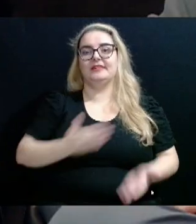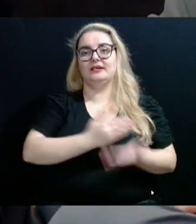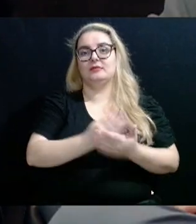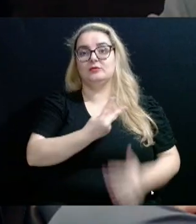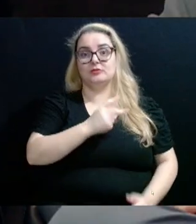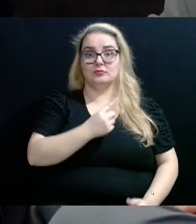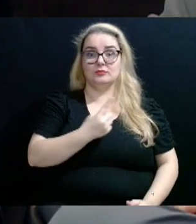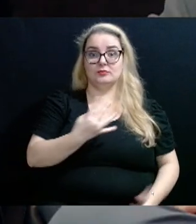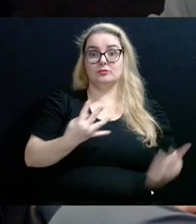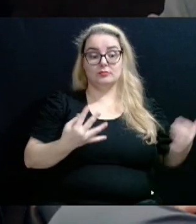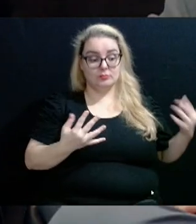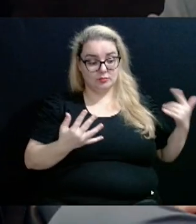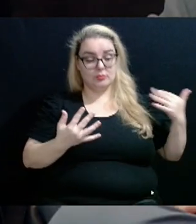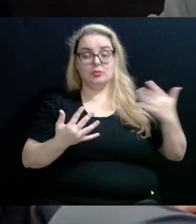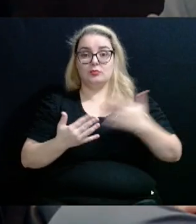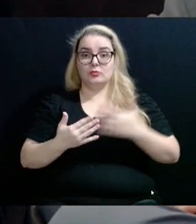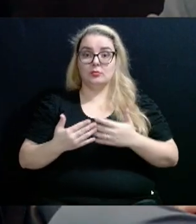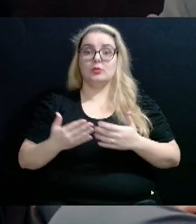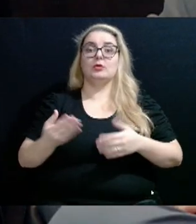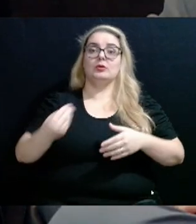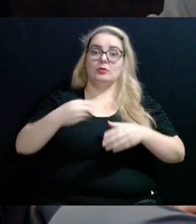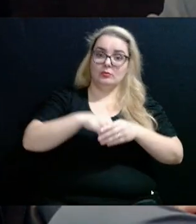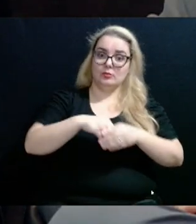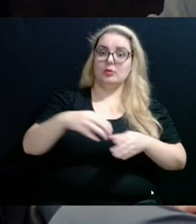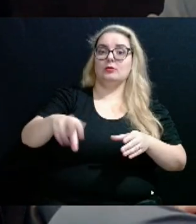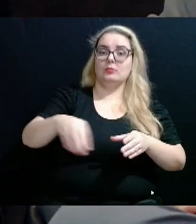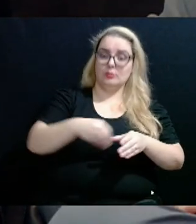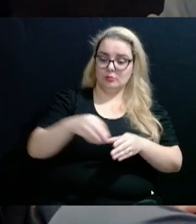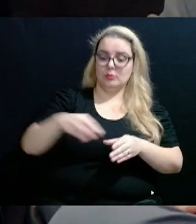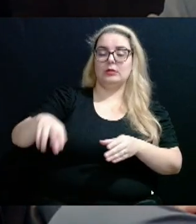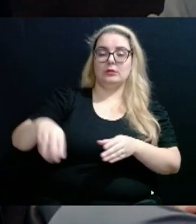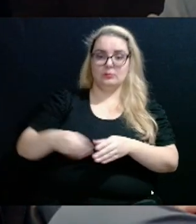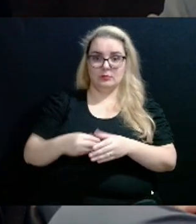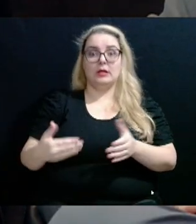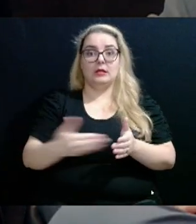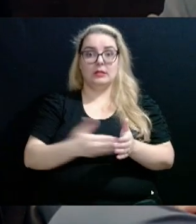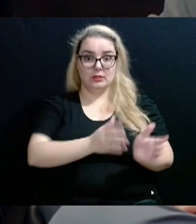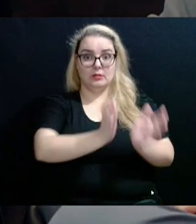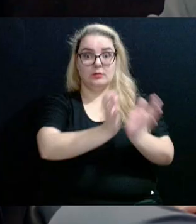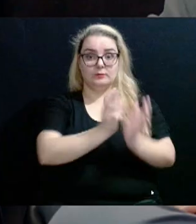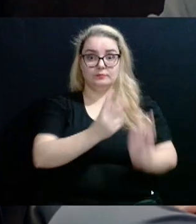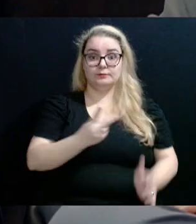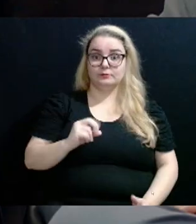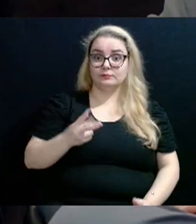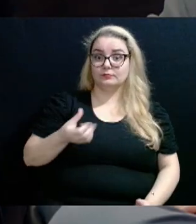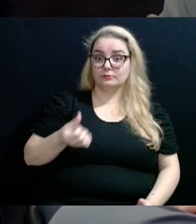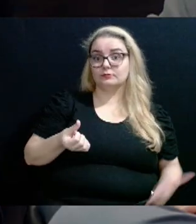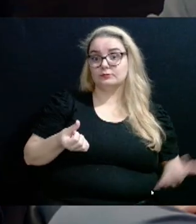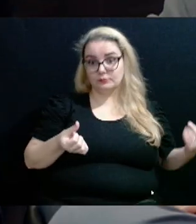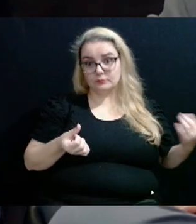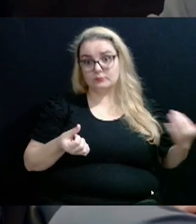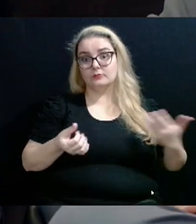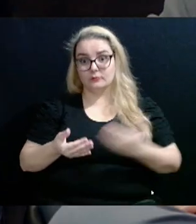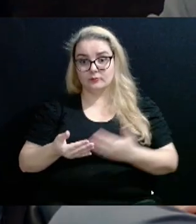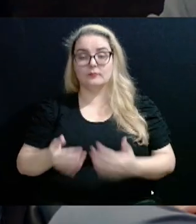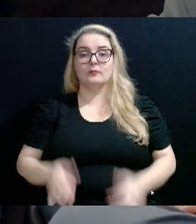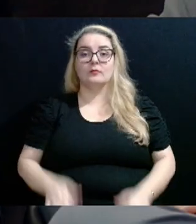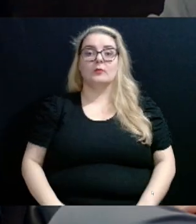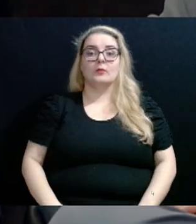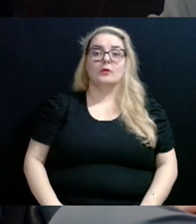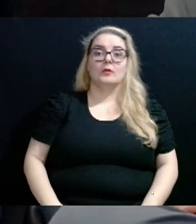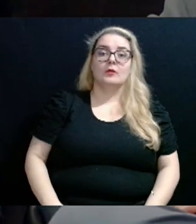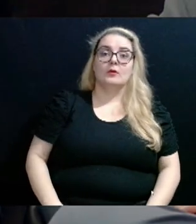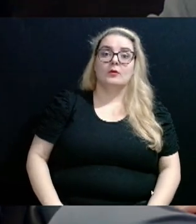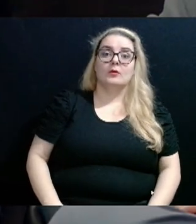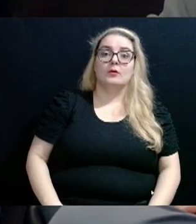colecionando até agora, nessa Copa do Mundo de 2026, e sempre procura completar